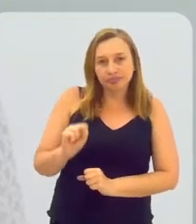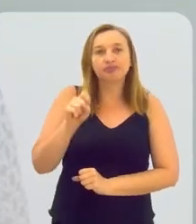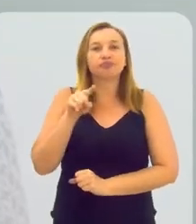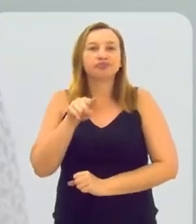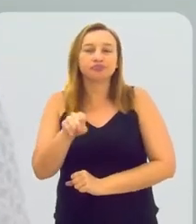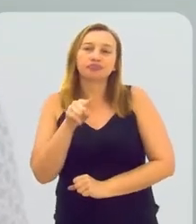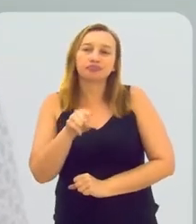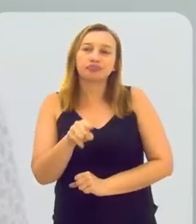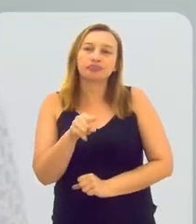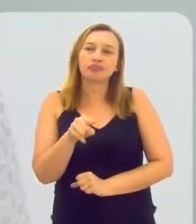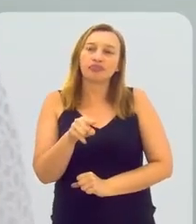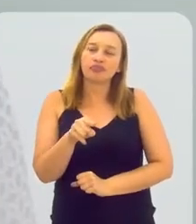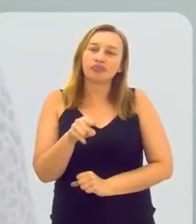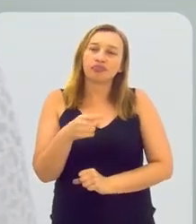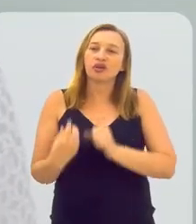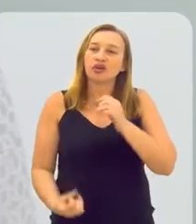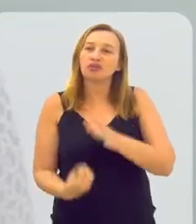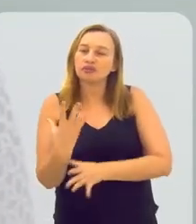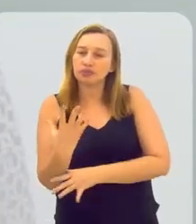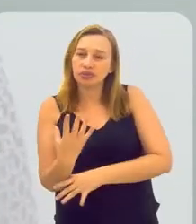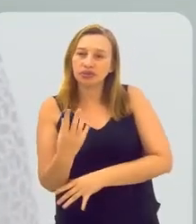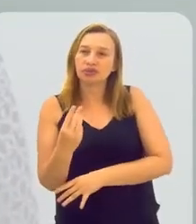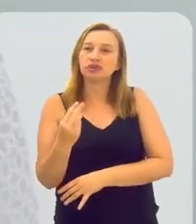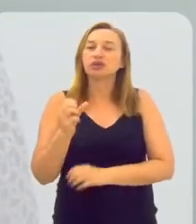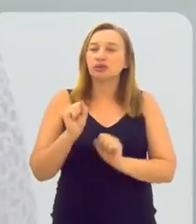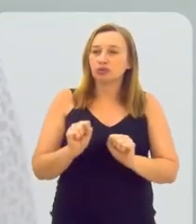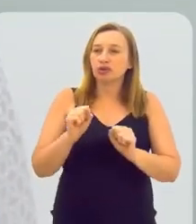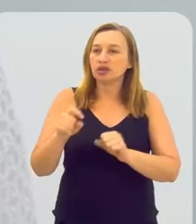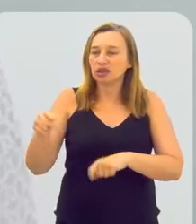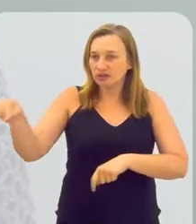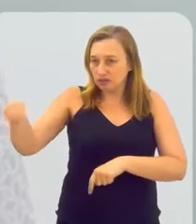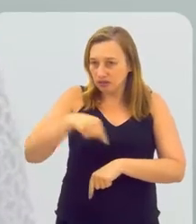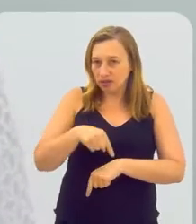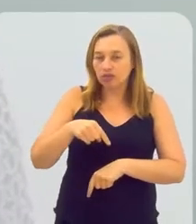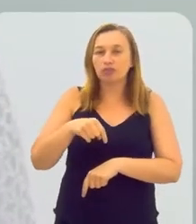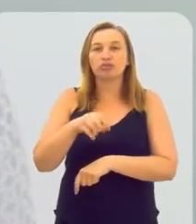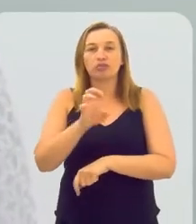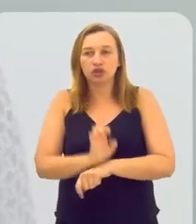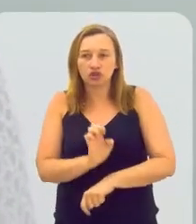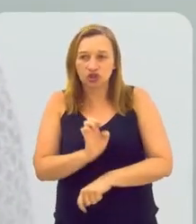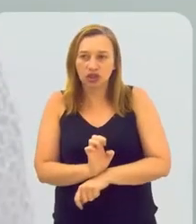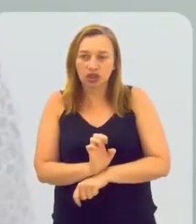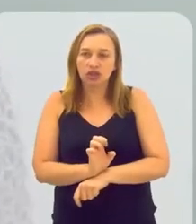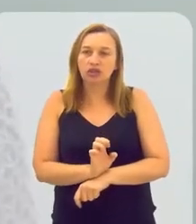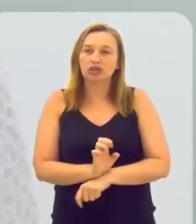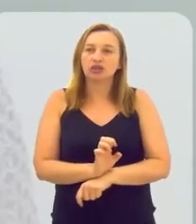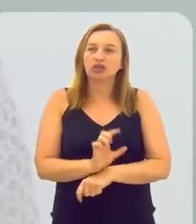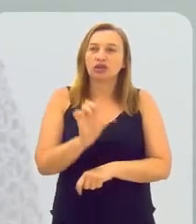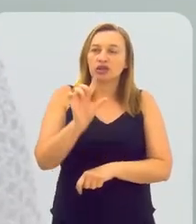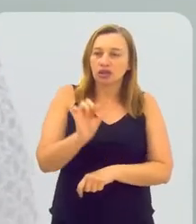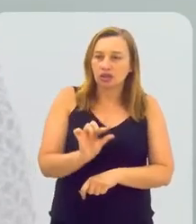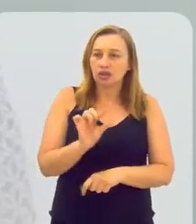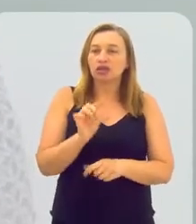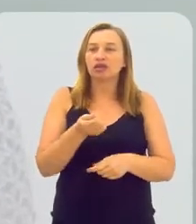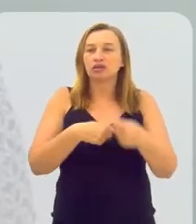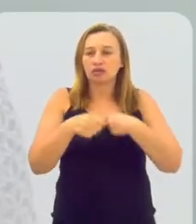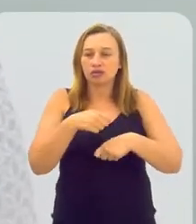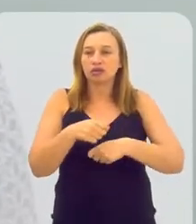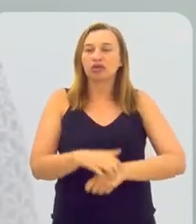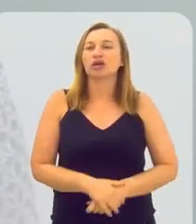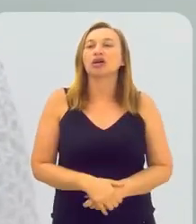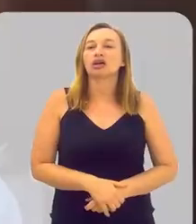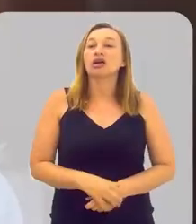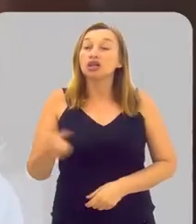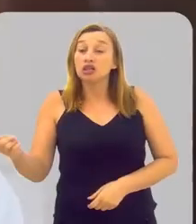gás que está lá sendo produzido offshore possa ser trazido aqui para o Estado e dinamizar a economia.